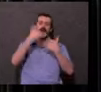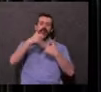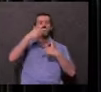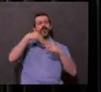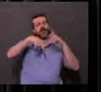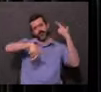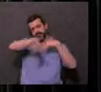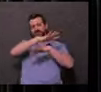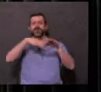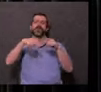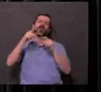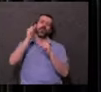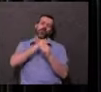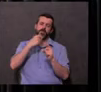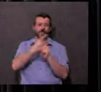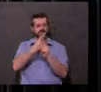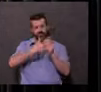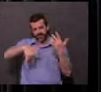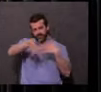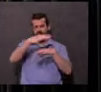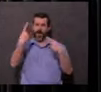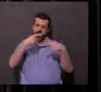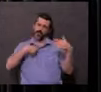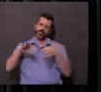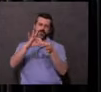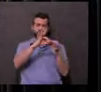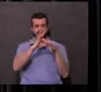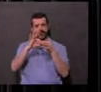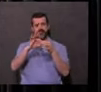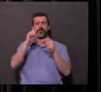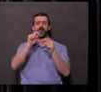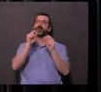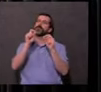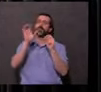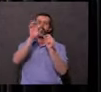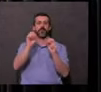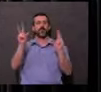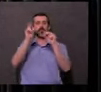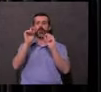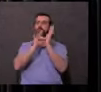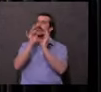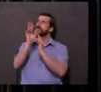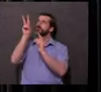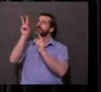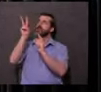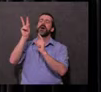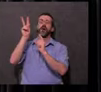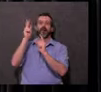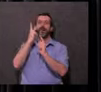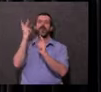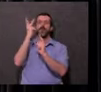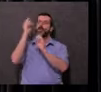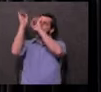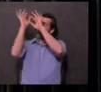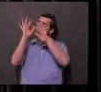a vislumbrarmos em Jesus Cristo, de uma forma nova, a luz e a vida que procuramos